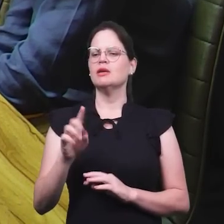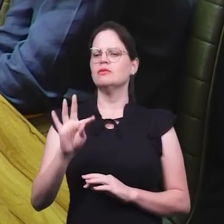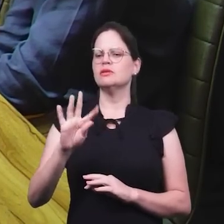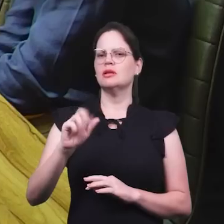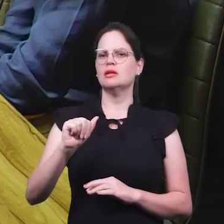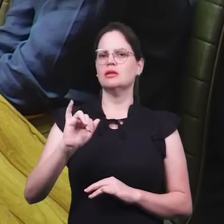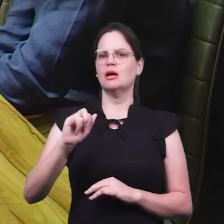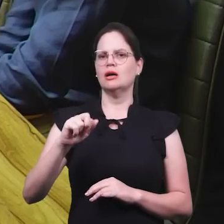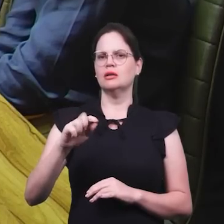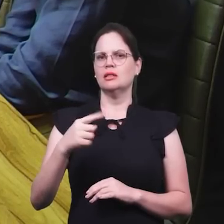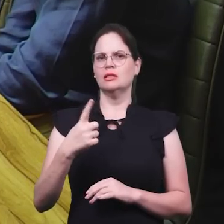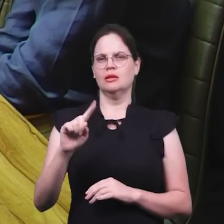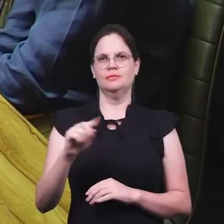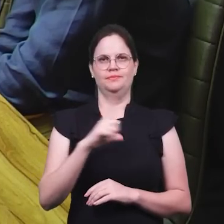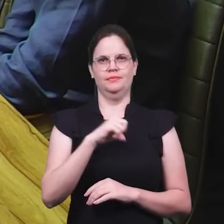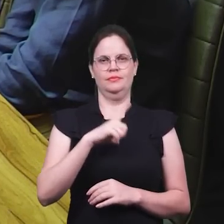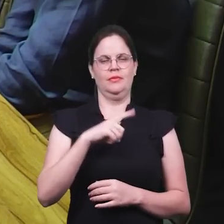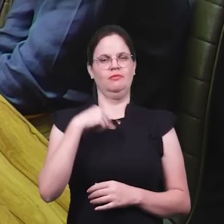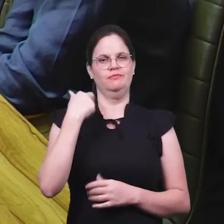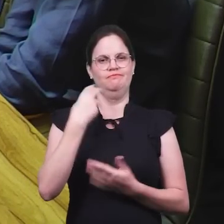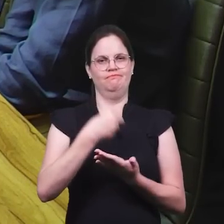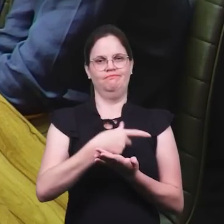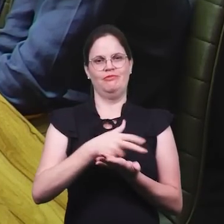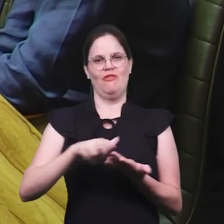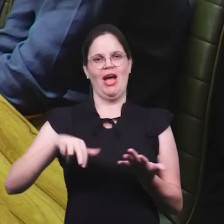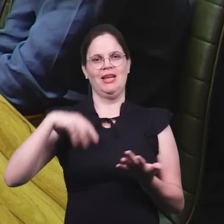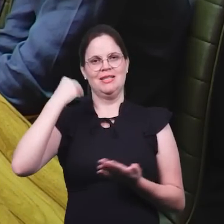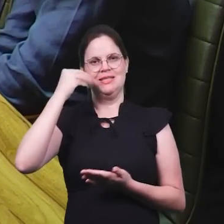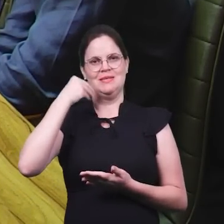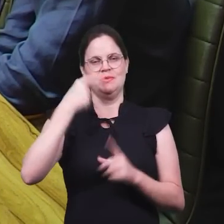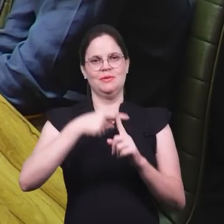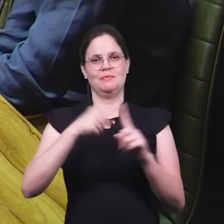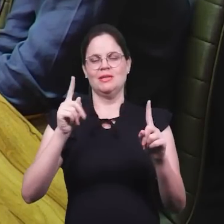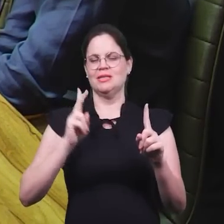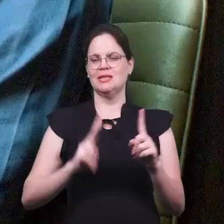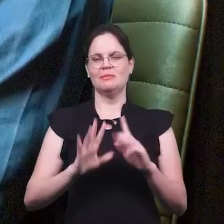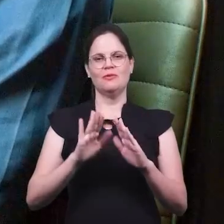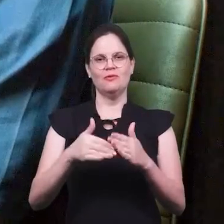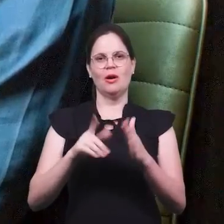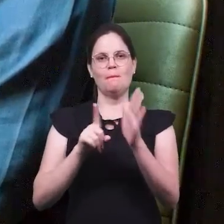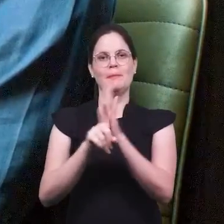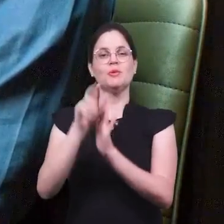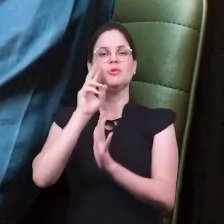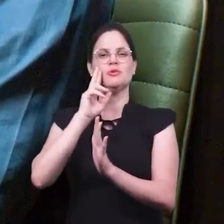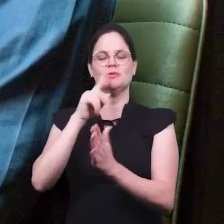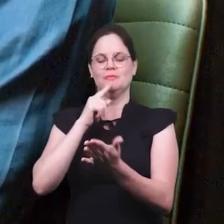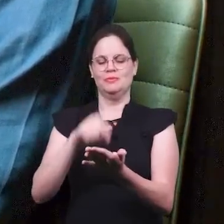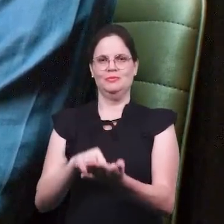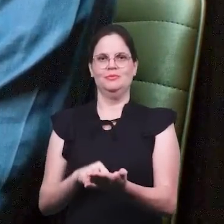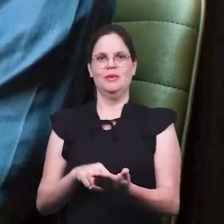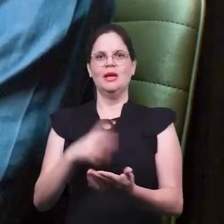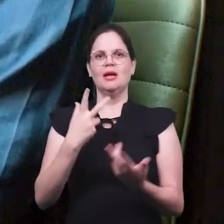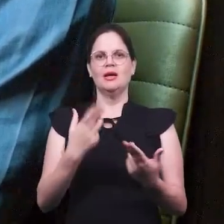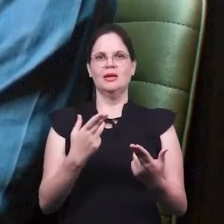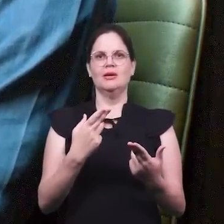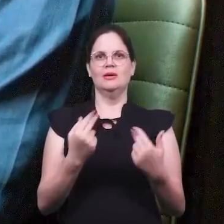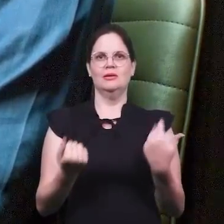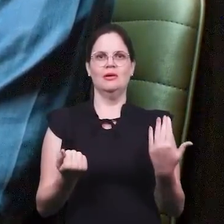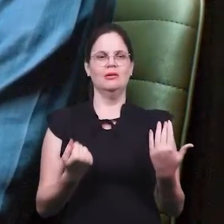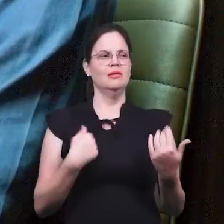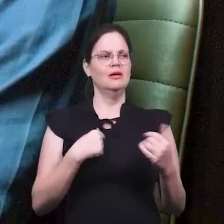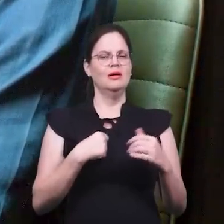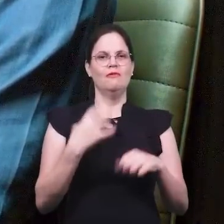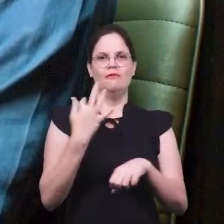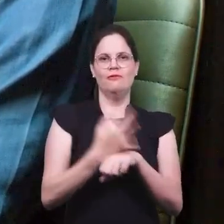Tainá? Eu tenho diversas experiências com a palavra, mas a maioria é sempre com a consulta. Inclusive de festas, aniversários e passeios